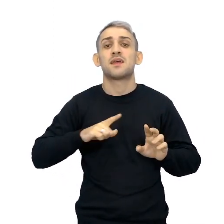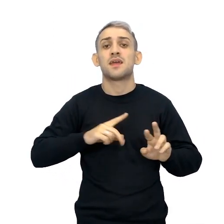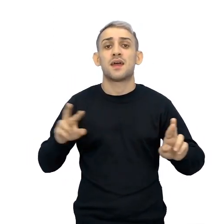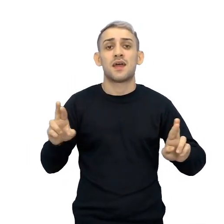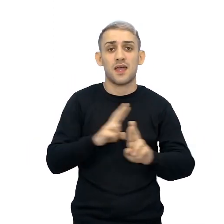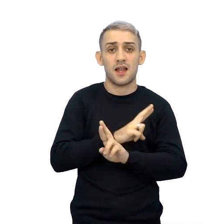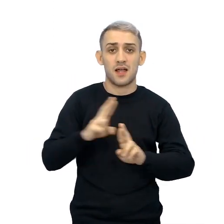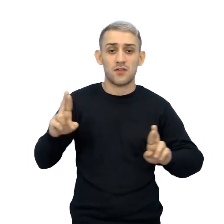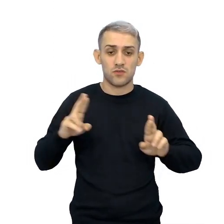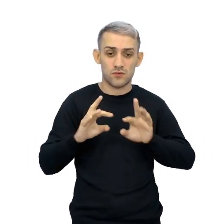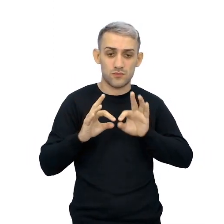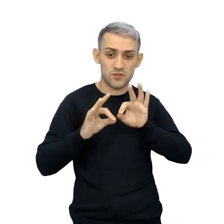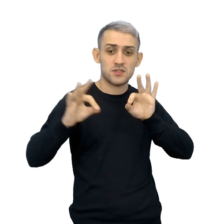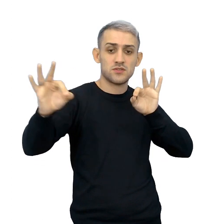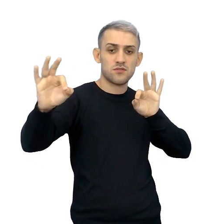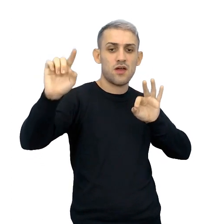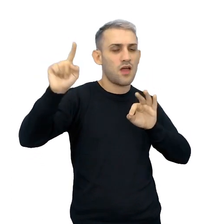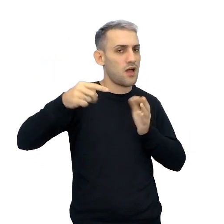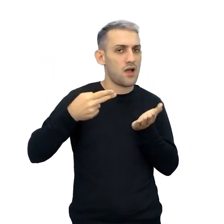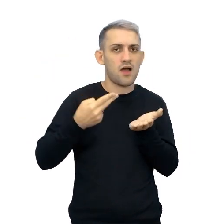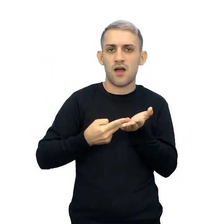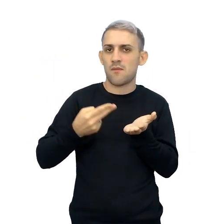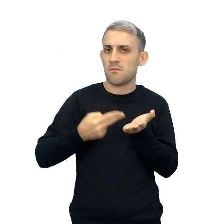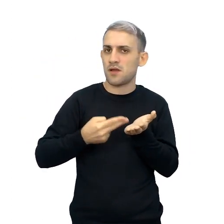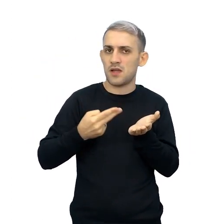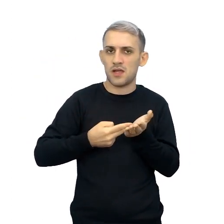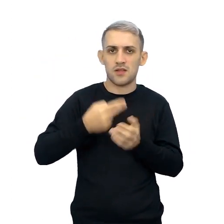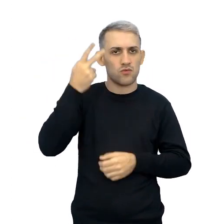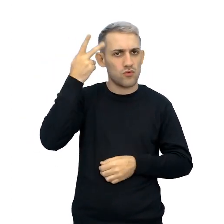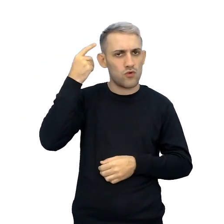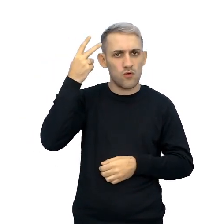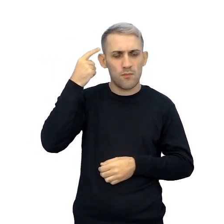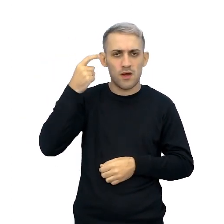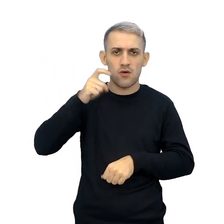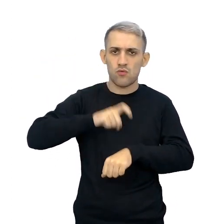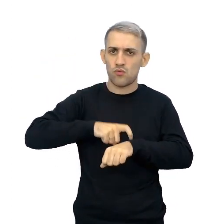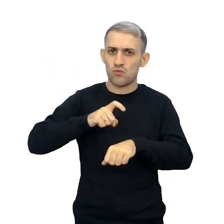de distância ela é a mesma, a conservação